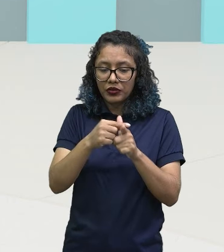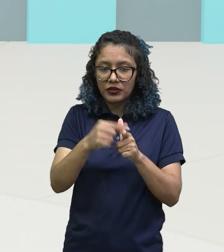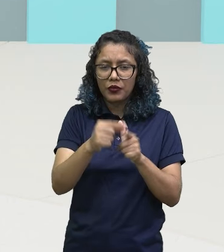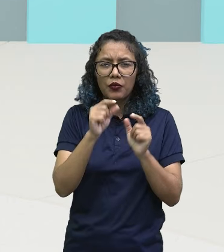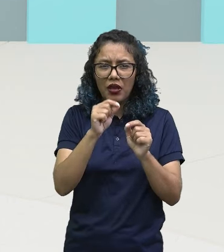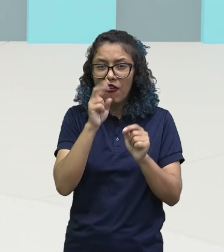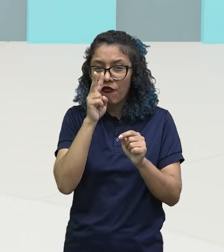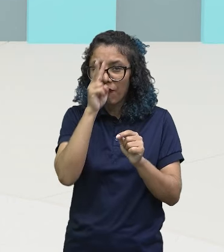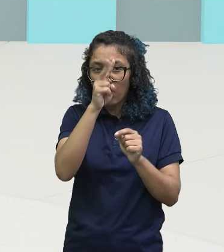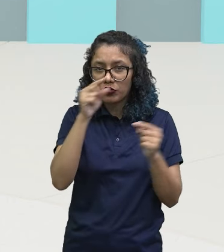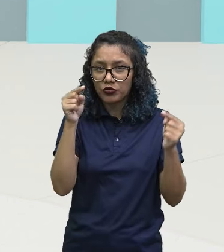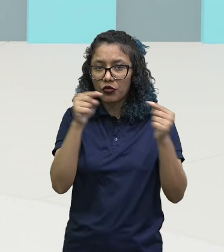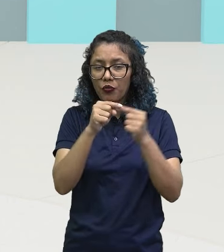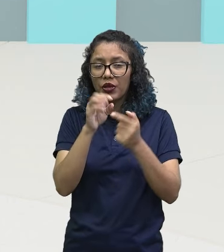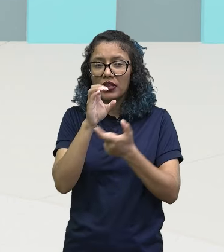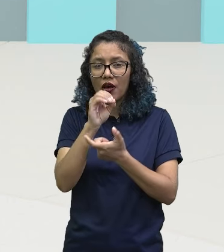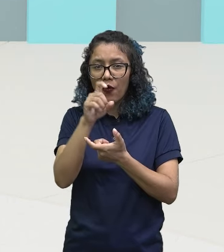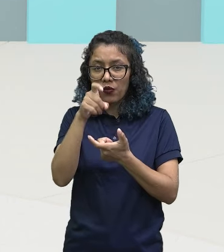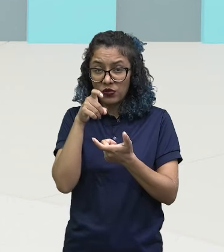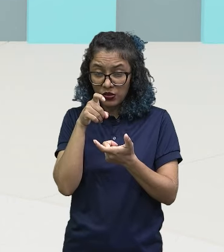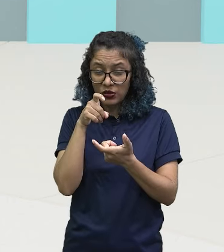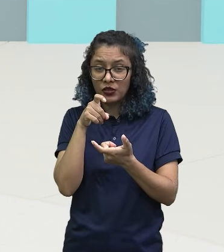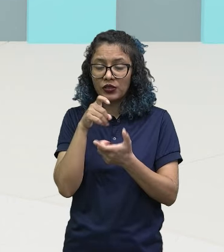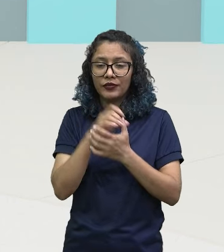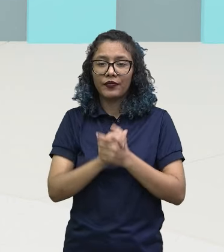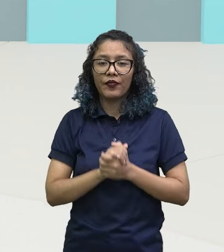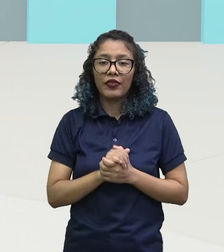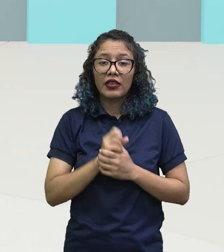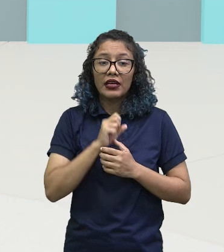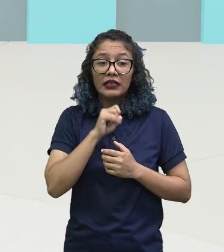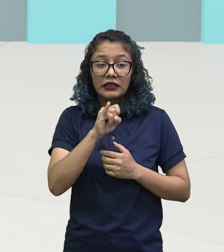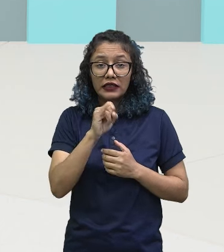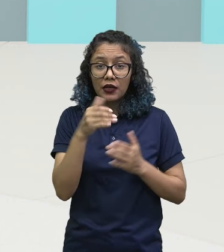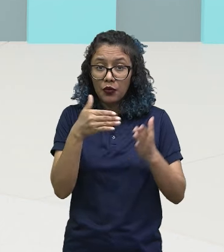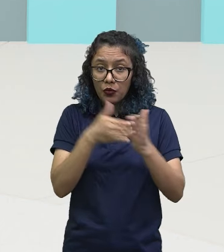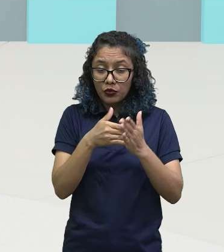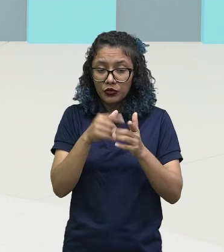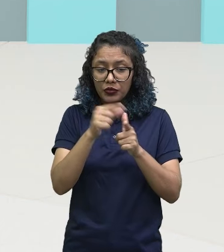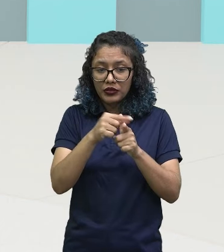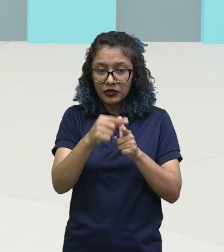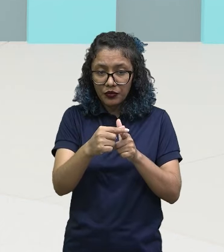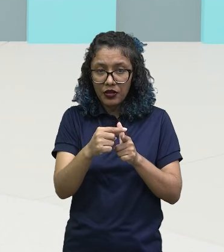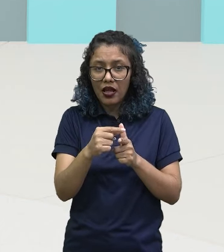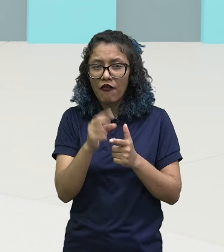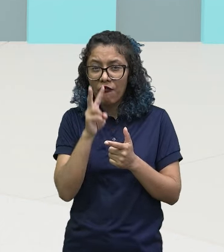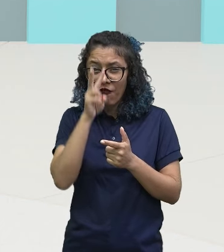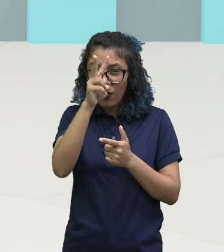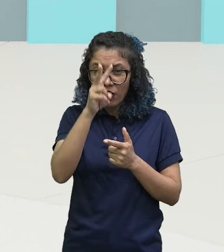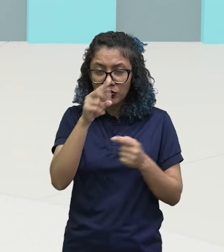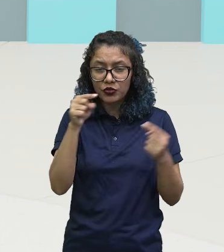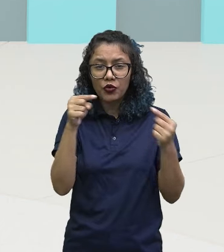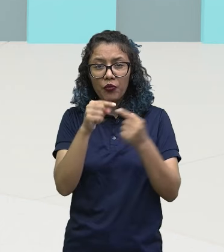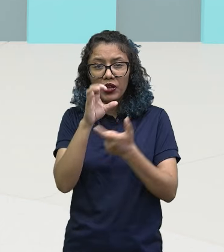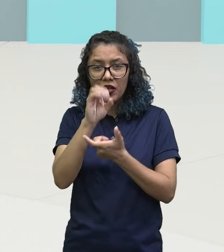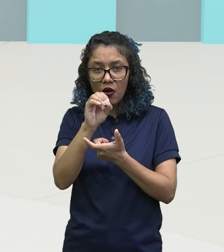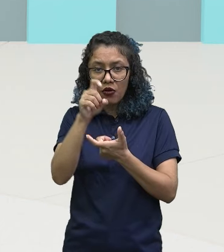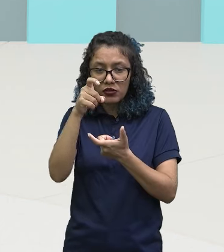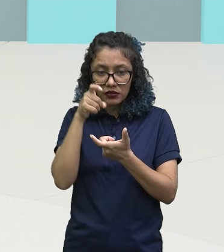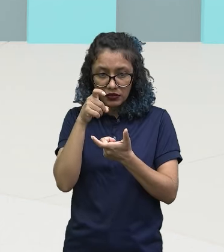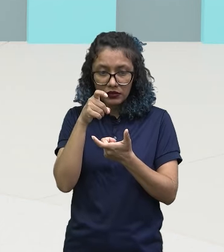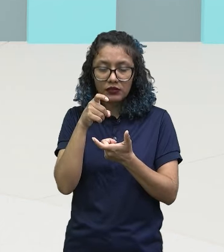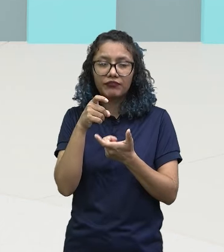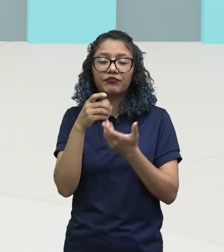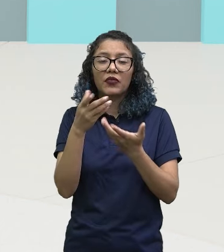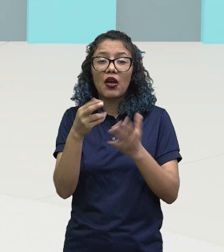é uma oxítona, certo? Então, quando eu tenho a última sílaba forte, eu chamo de oxítona, sofá. E a